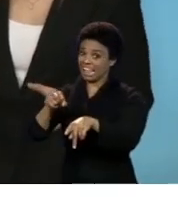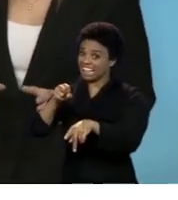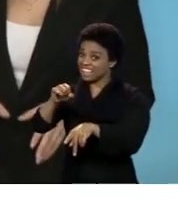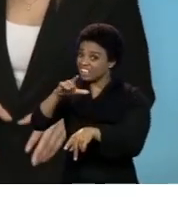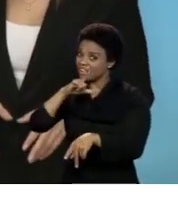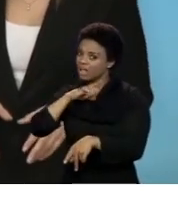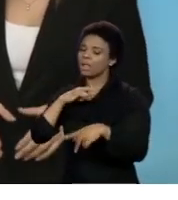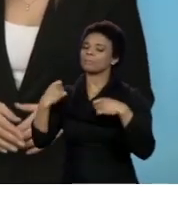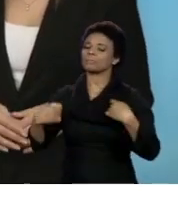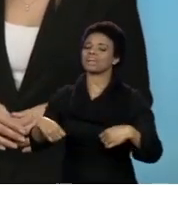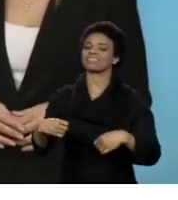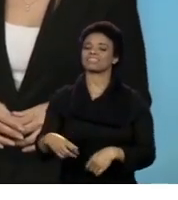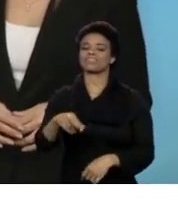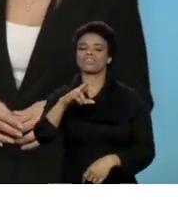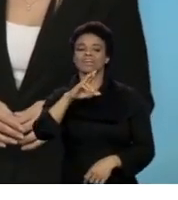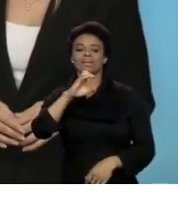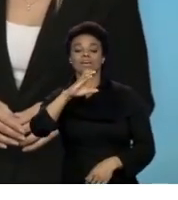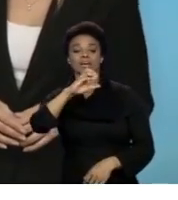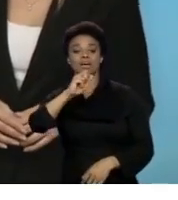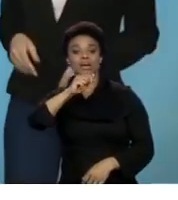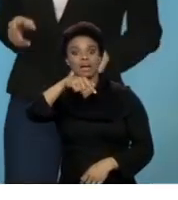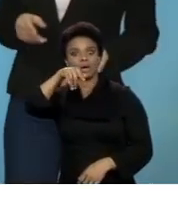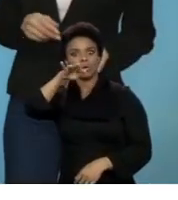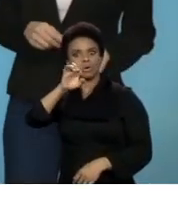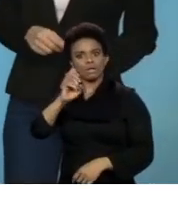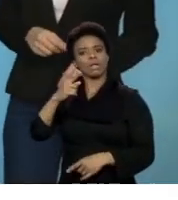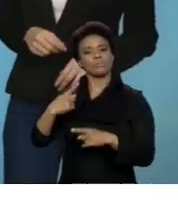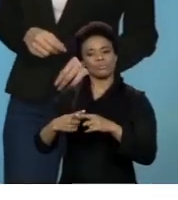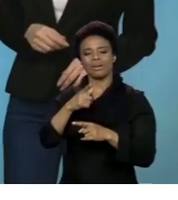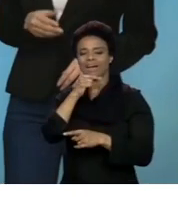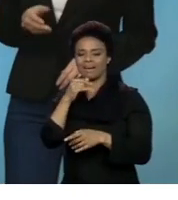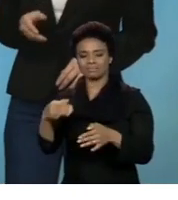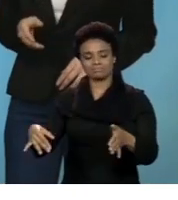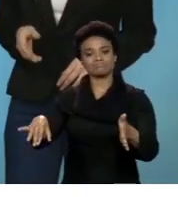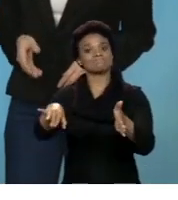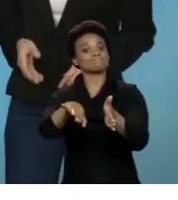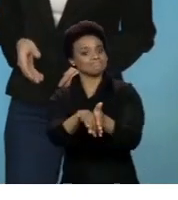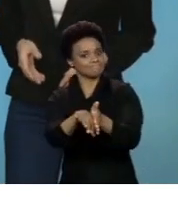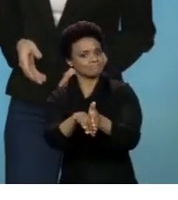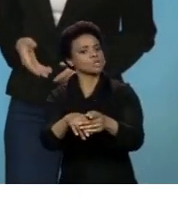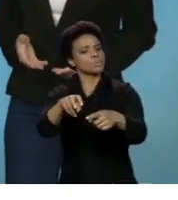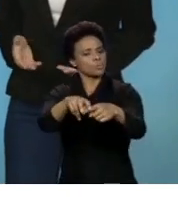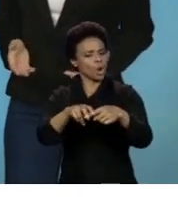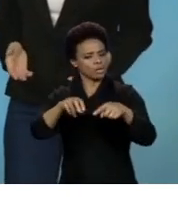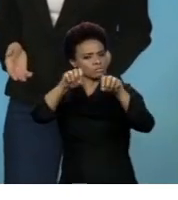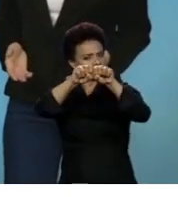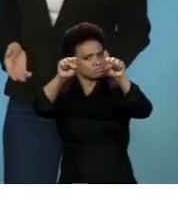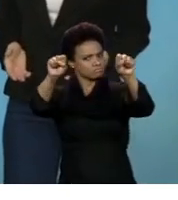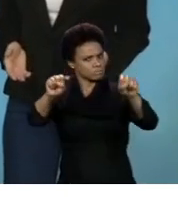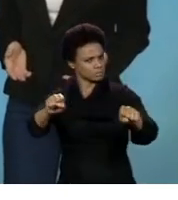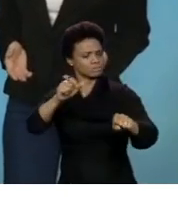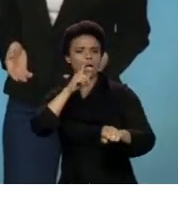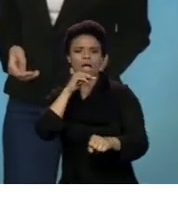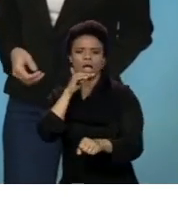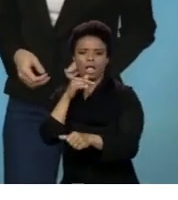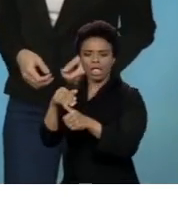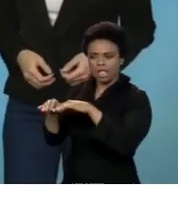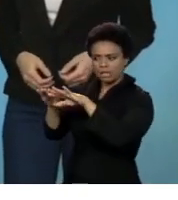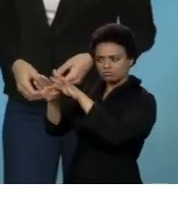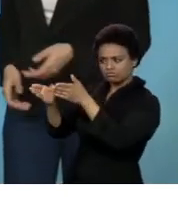sistema de recalque para que o abastecimento ocorra. Nesse sistema, um reservatório inferior, alimentado pela rede